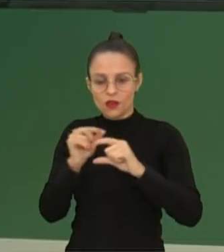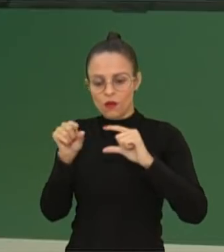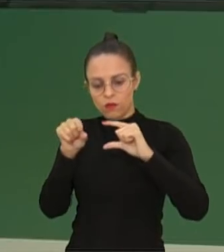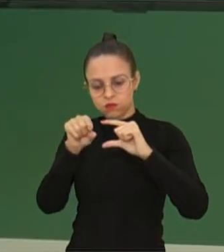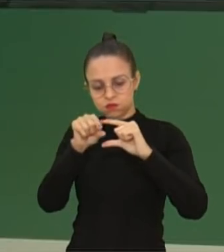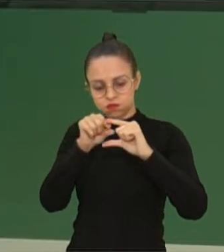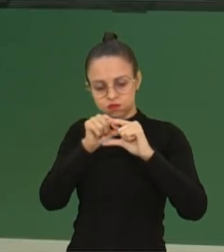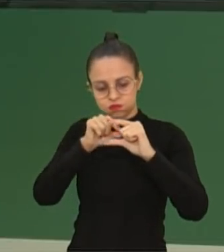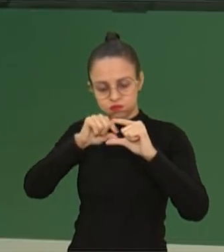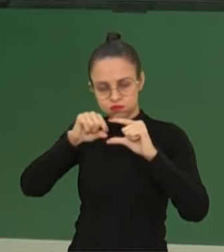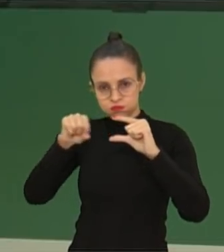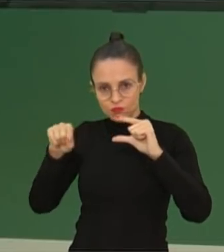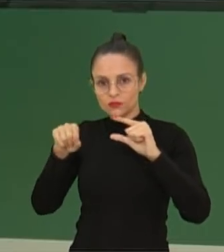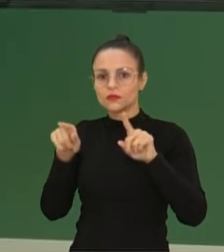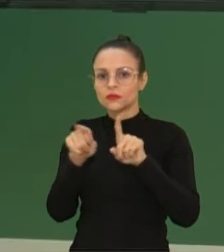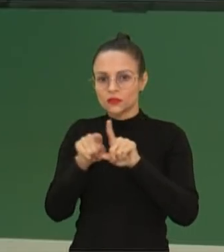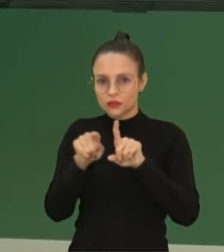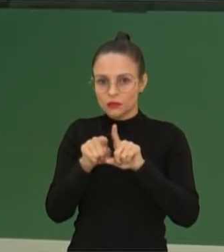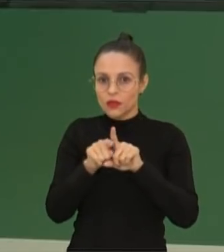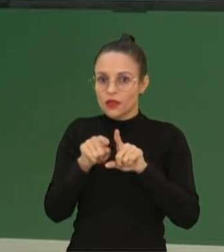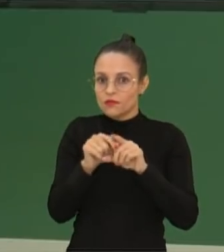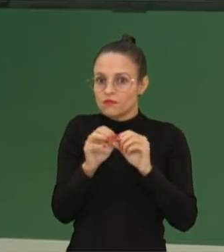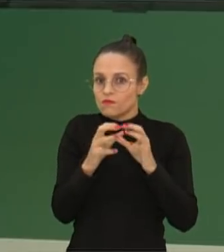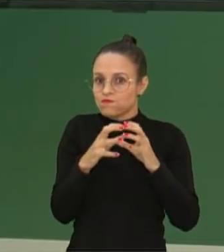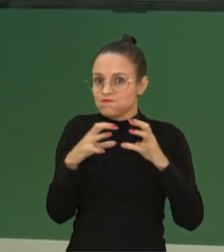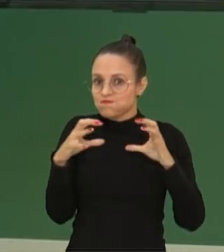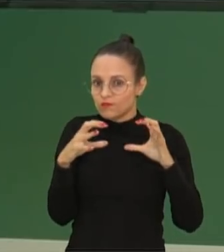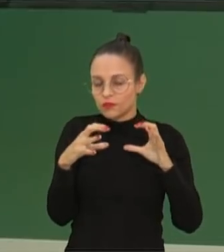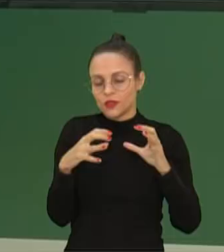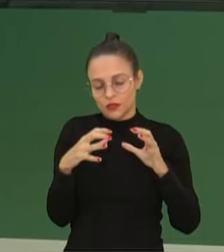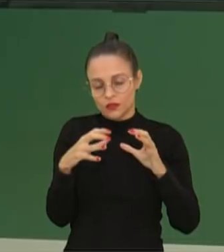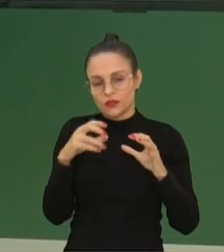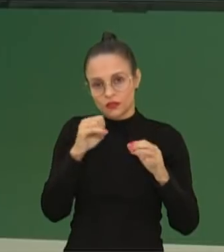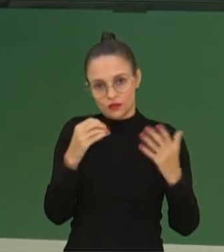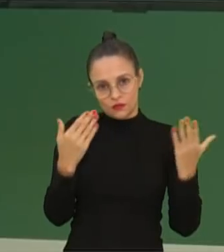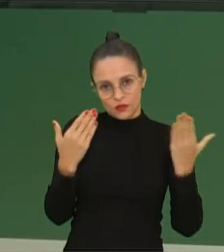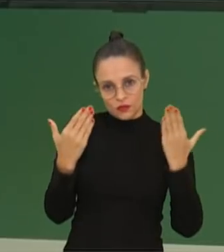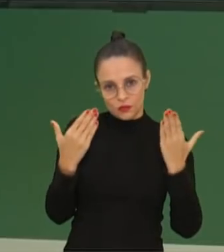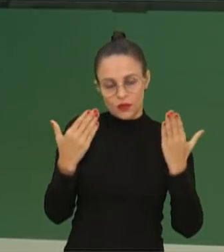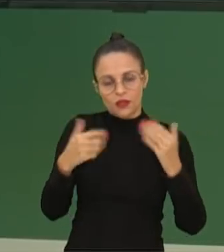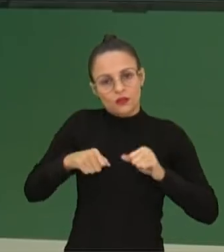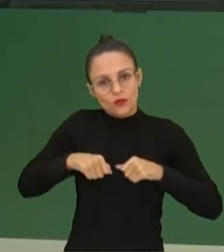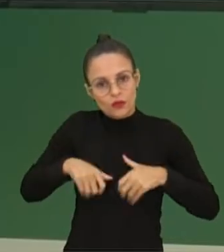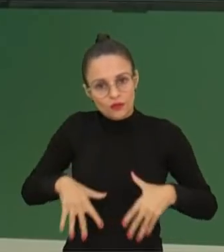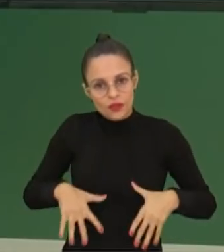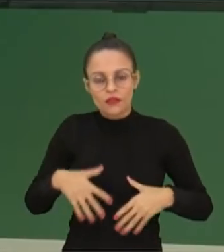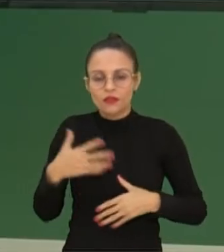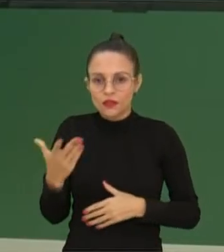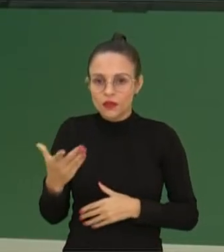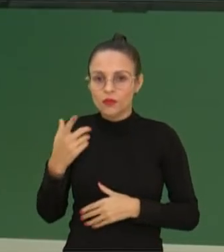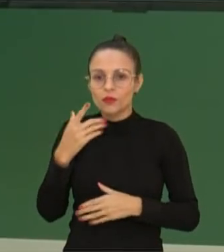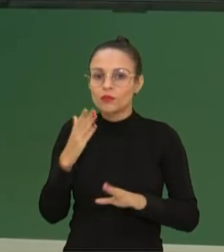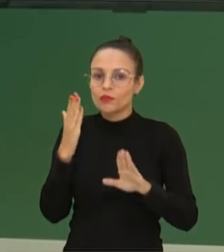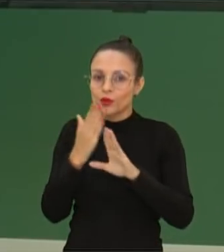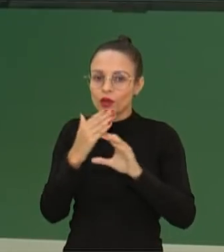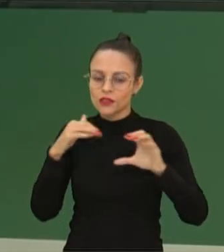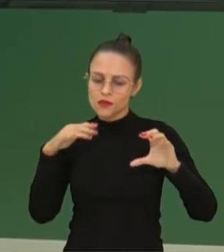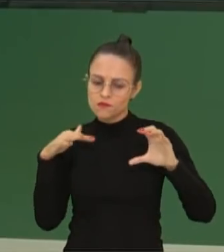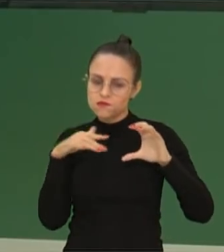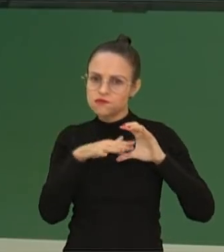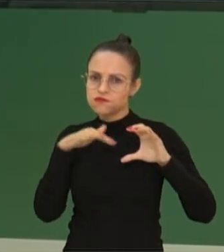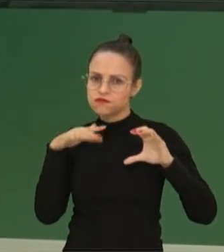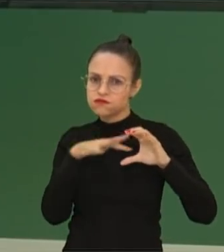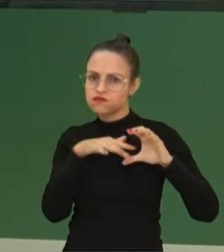artérias também, tá? A gente fala, né, que é maior em relação, né, a essa parede aí, por conta, né, daquela pressão que o sangue